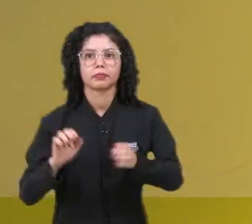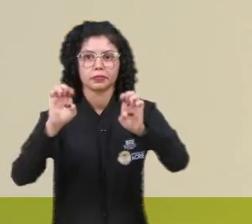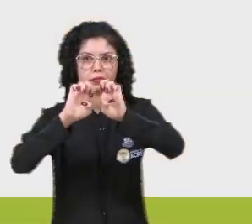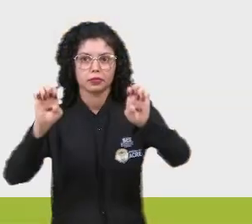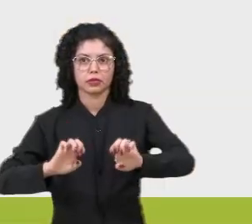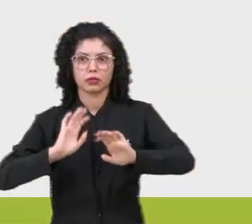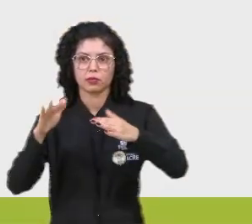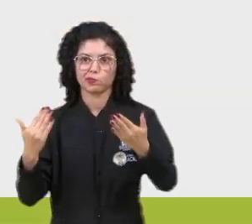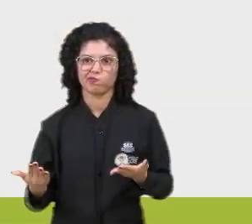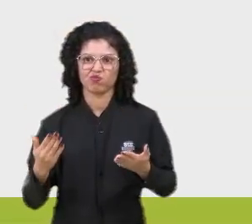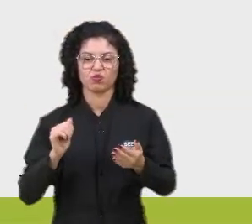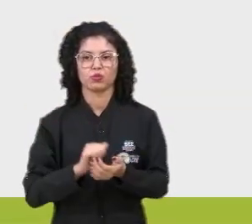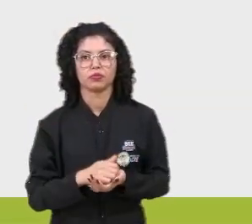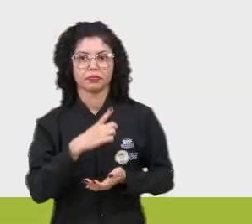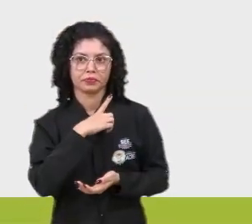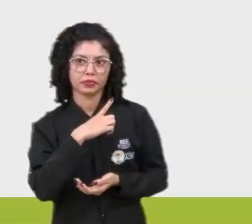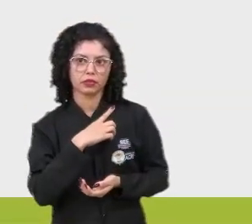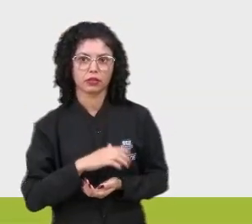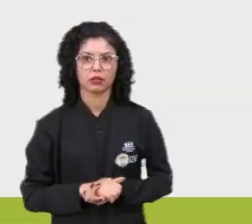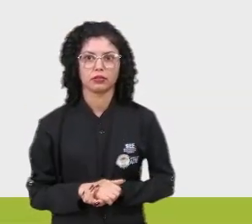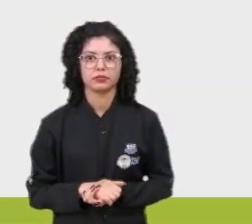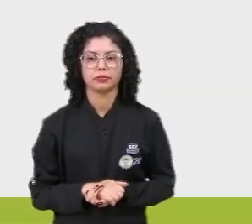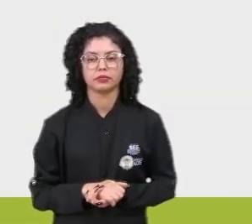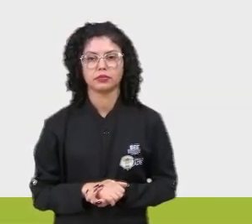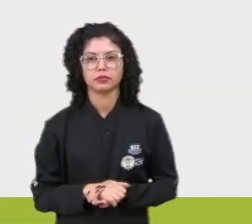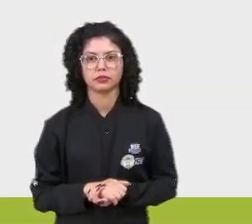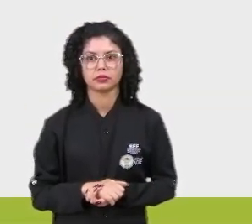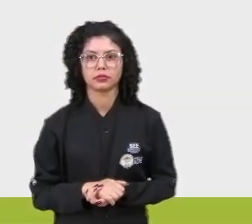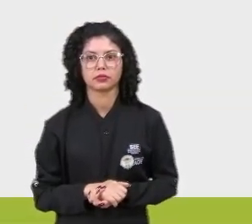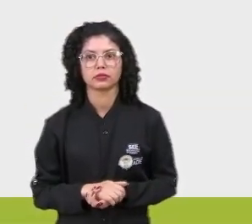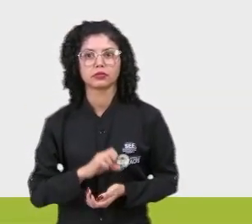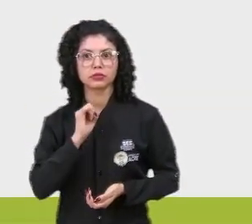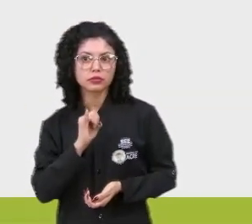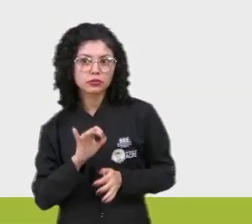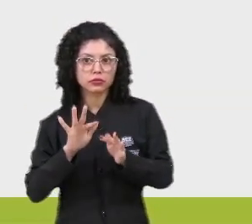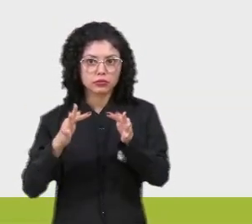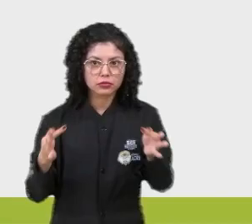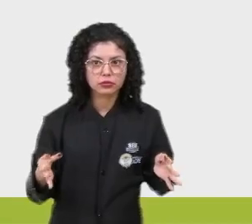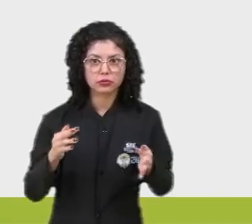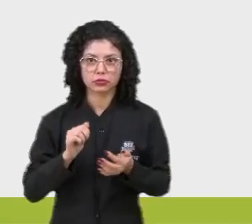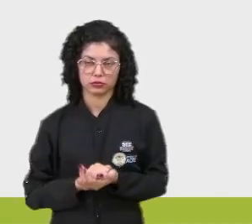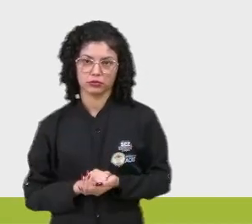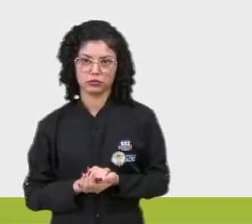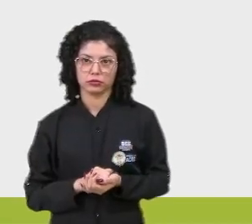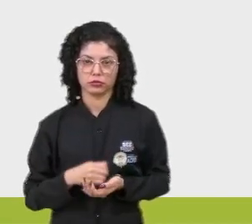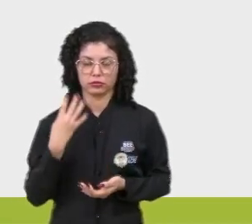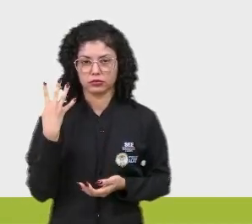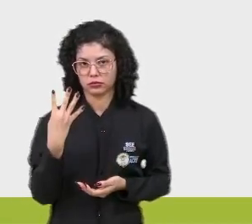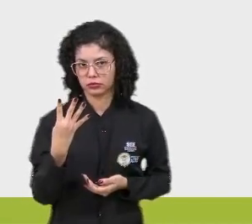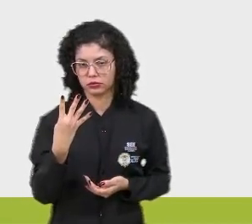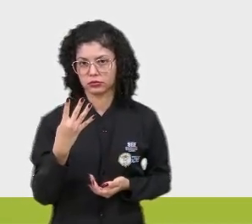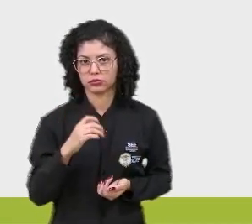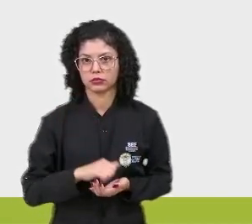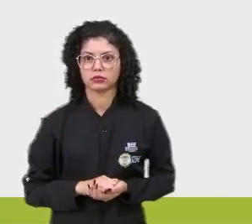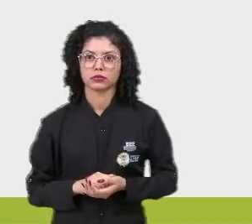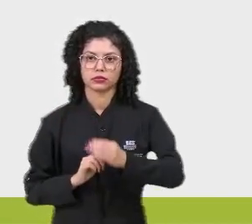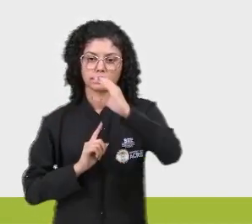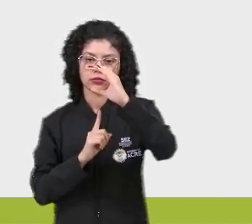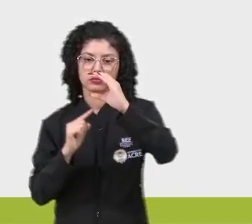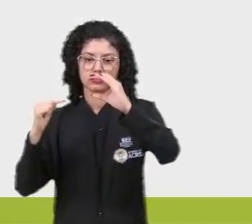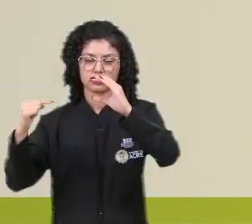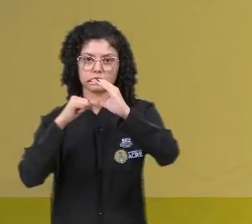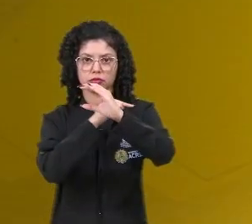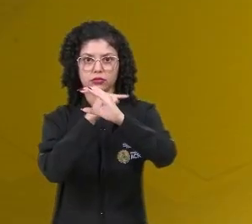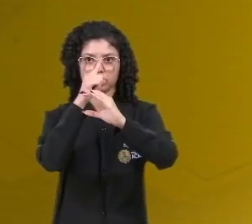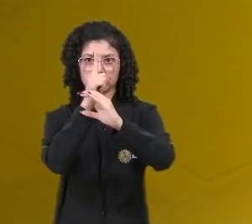é o tipo de hibridização que o carbono vai fazer, tá? Se na ligação simples eu tenho 4 tipos de ligação sigma, não